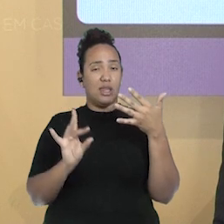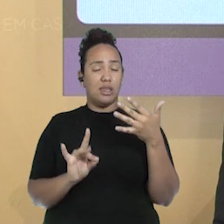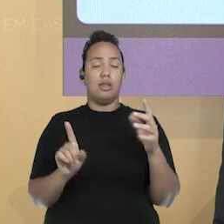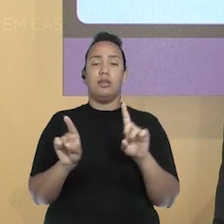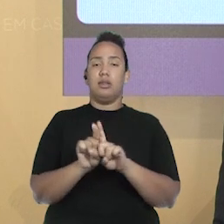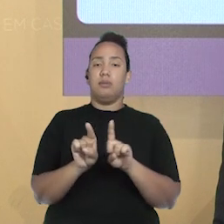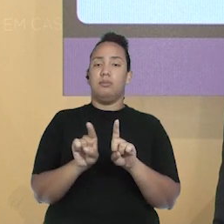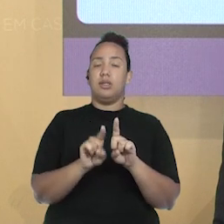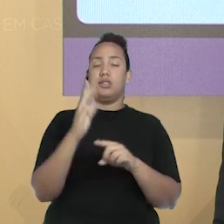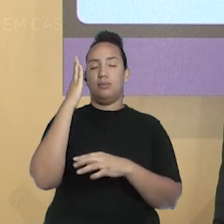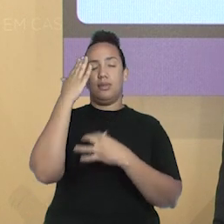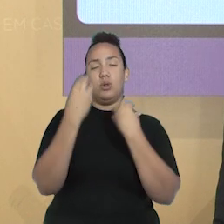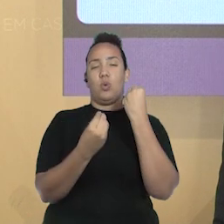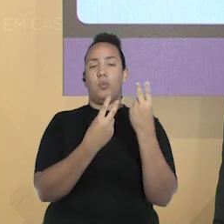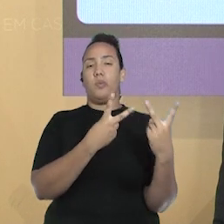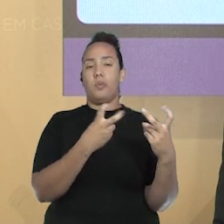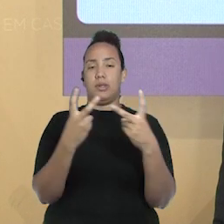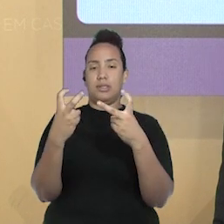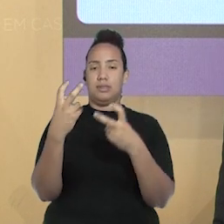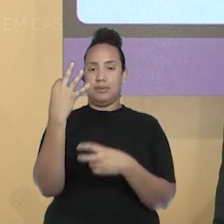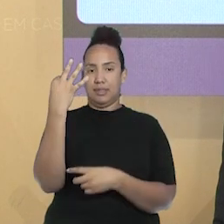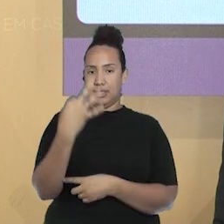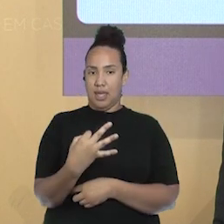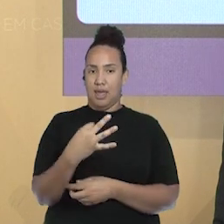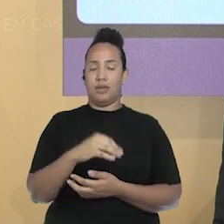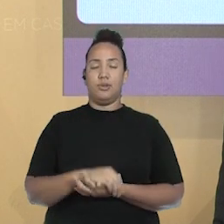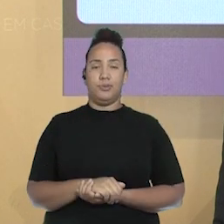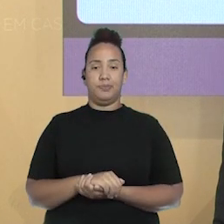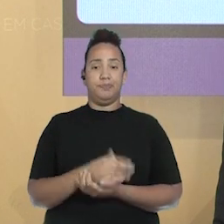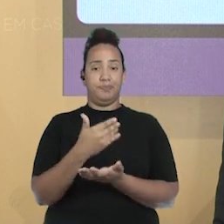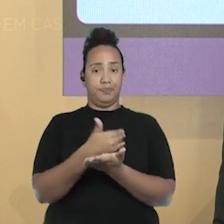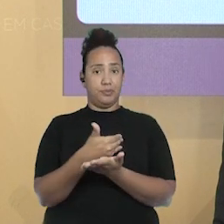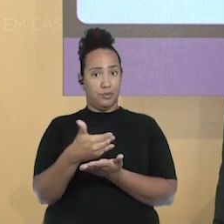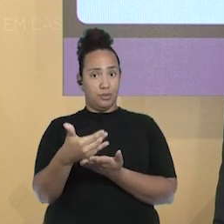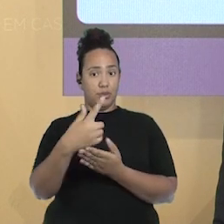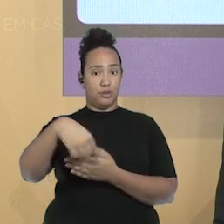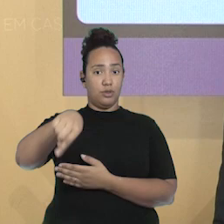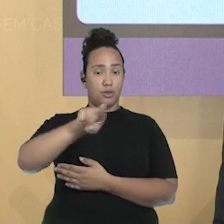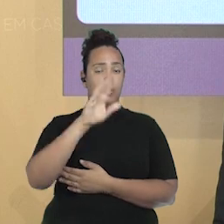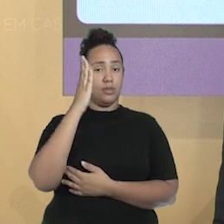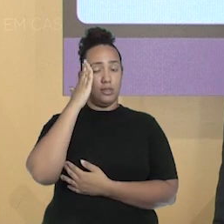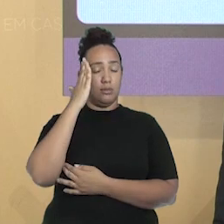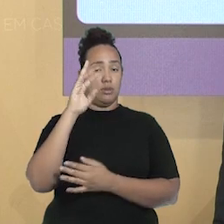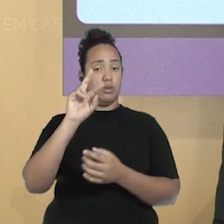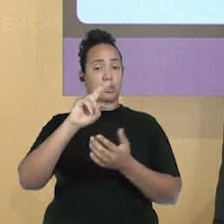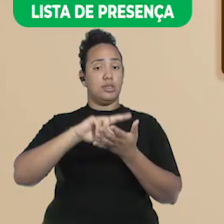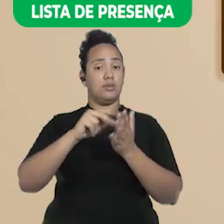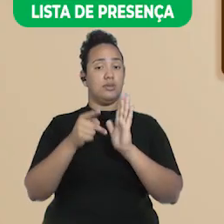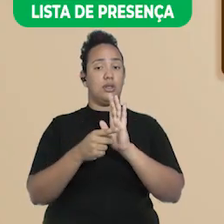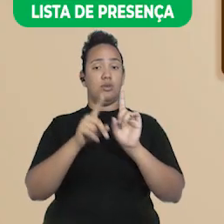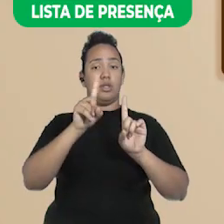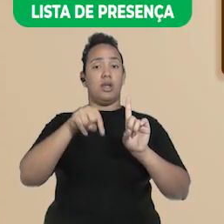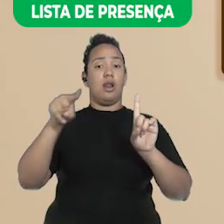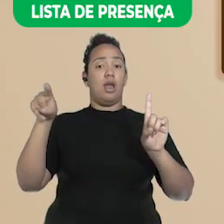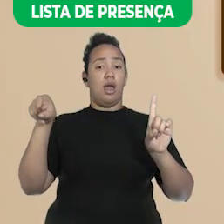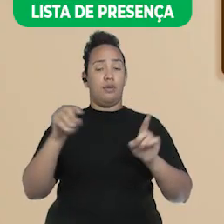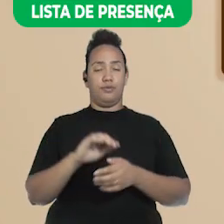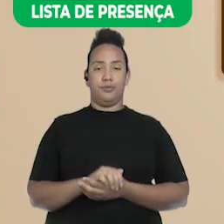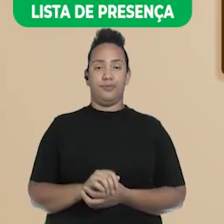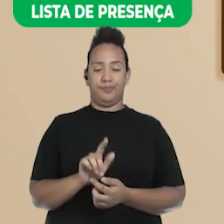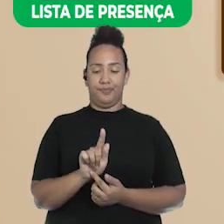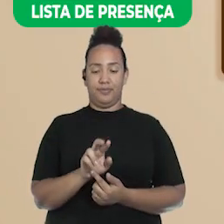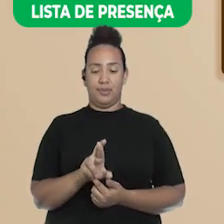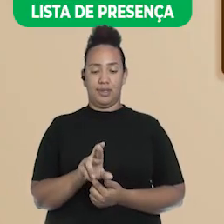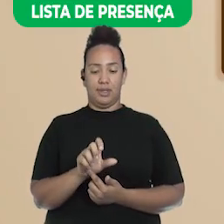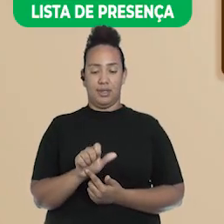e interpreta corretamente. Para começar, já vamos definir o significado de gráfico. Chamamos de gráfico